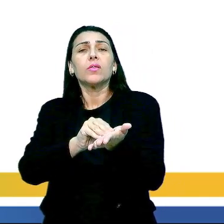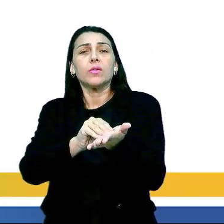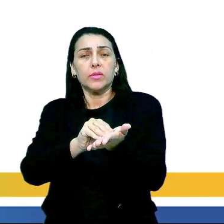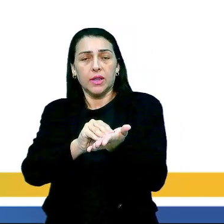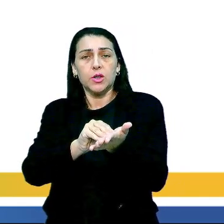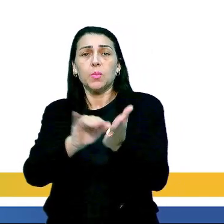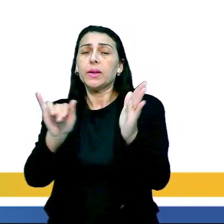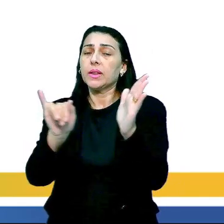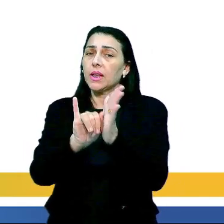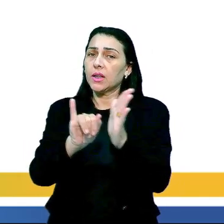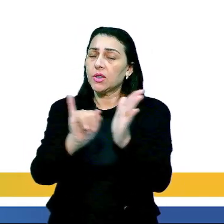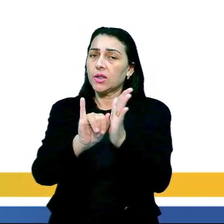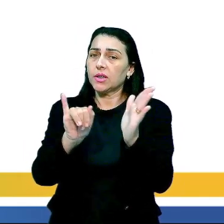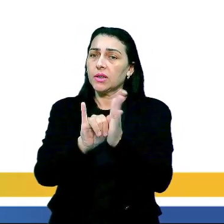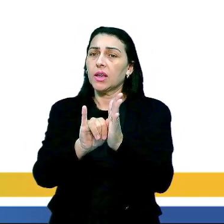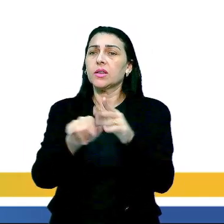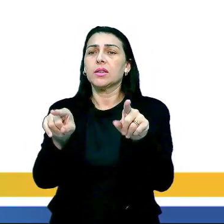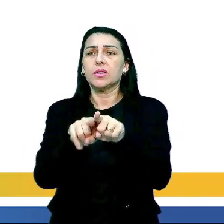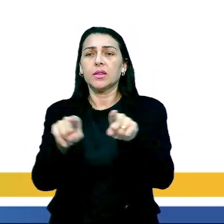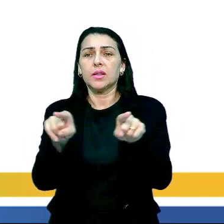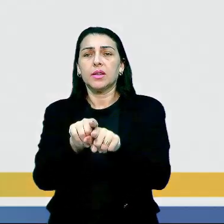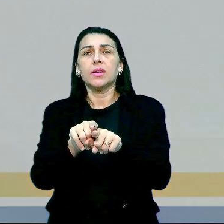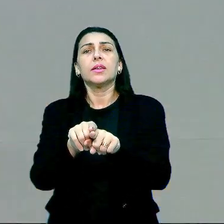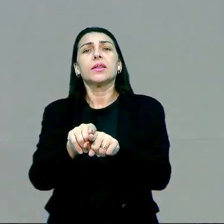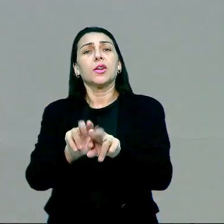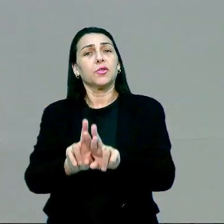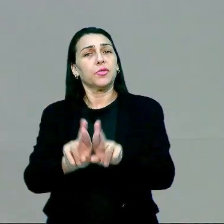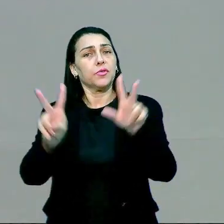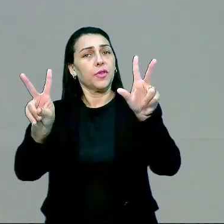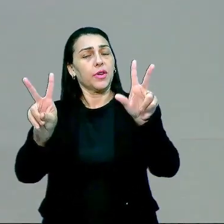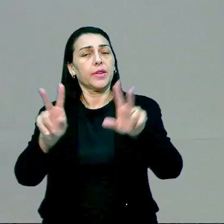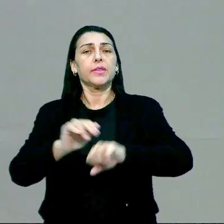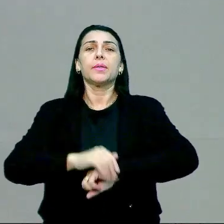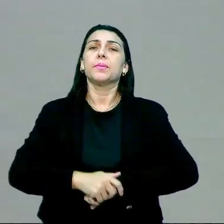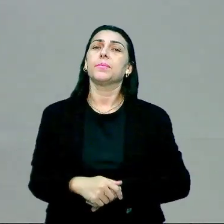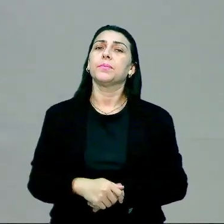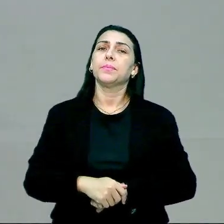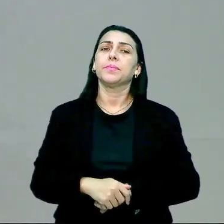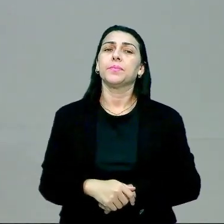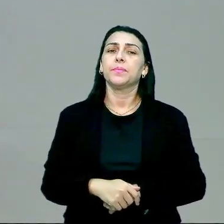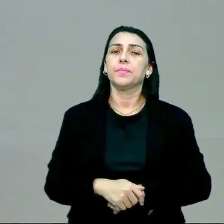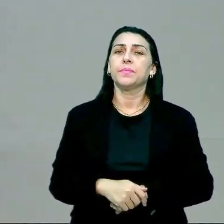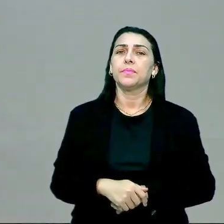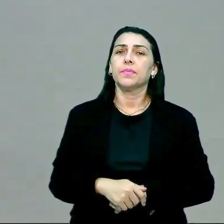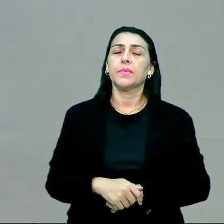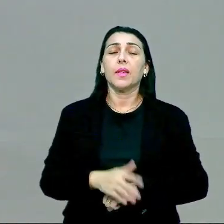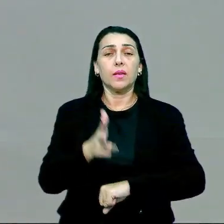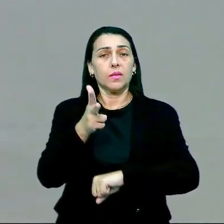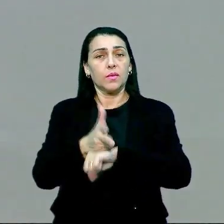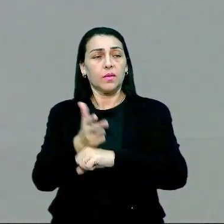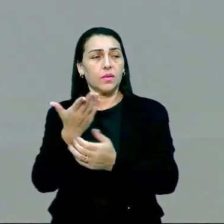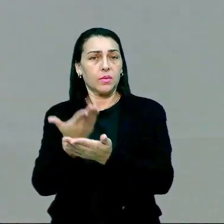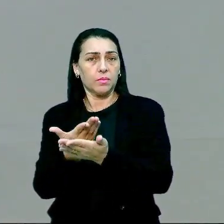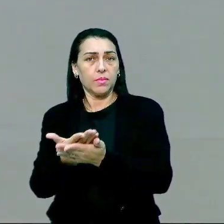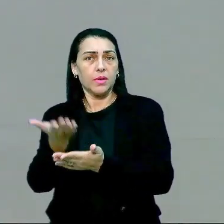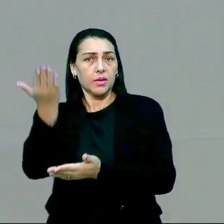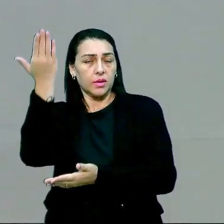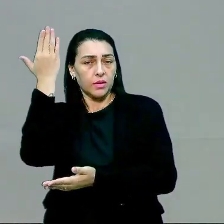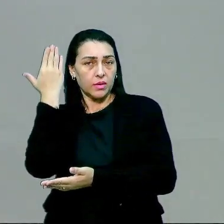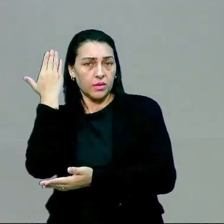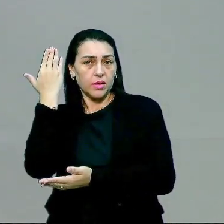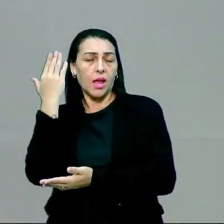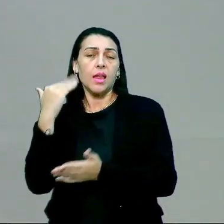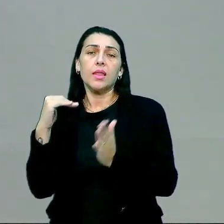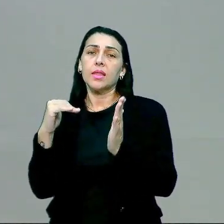da identidade e da diferença. Olha só, ao longo de videoaulas anteriores, e